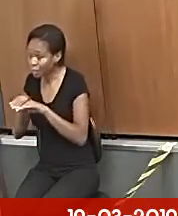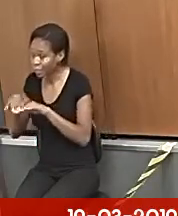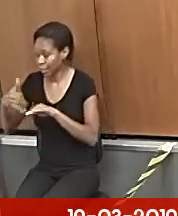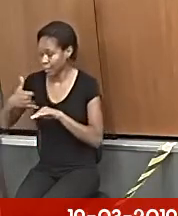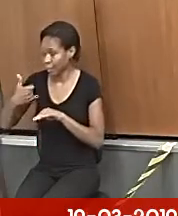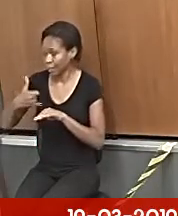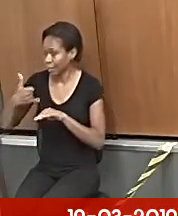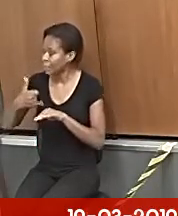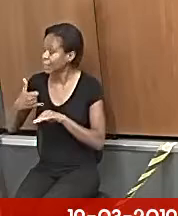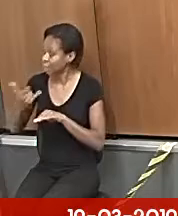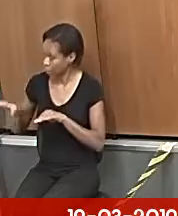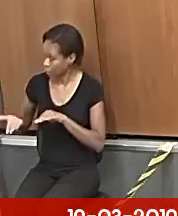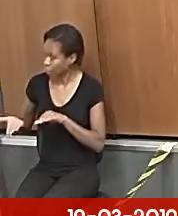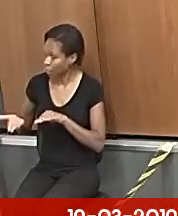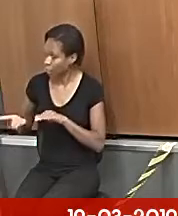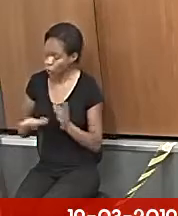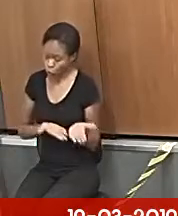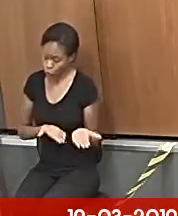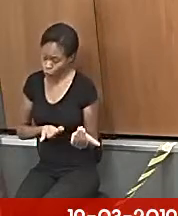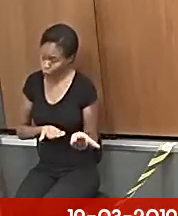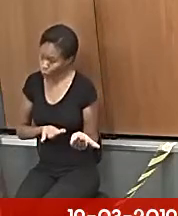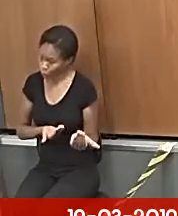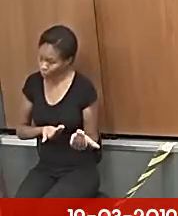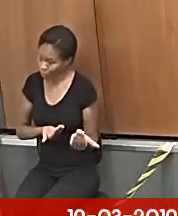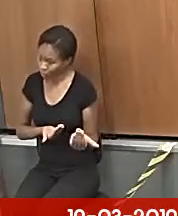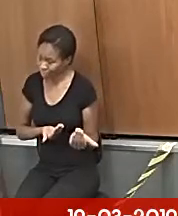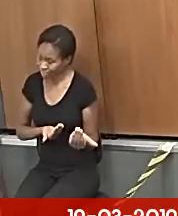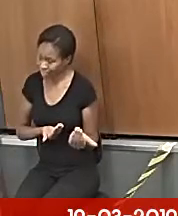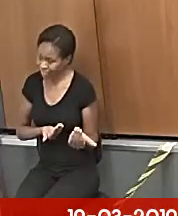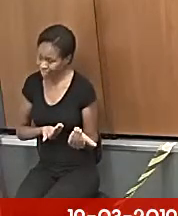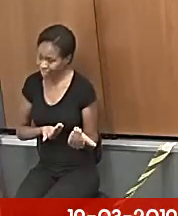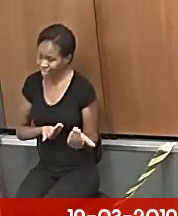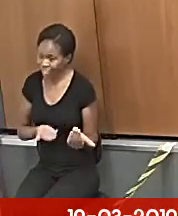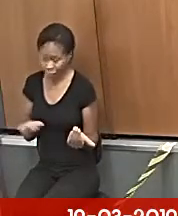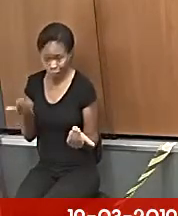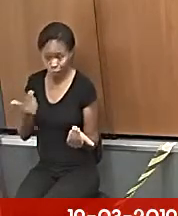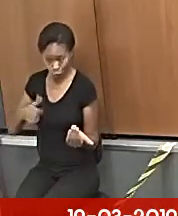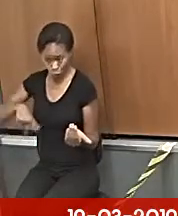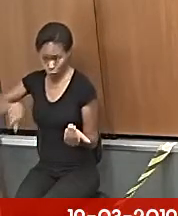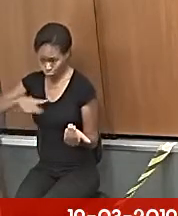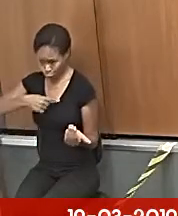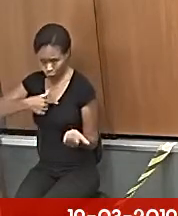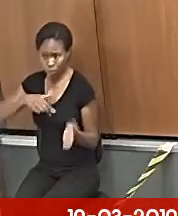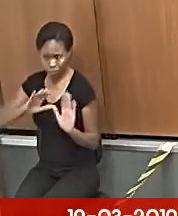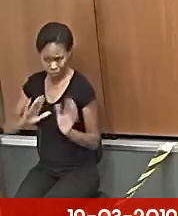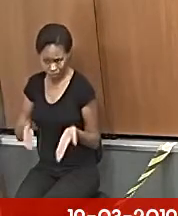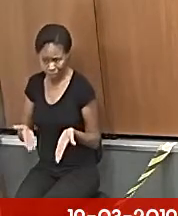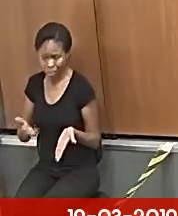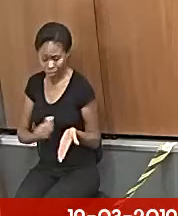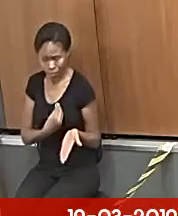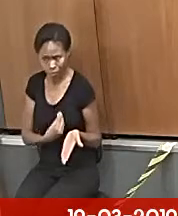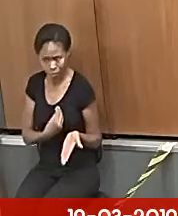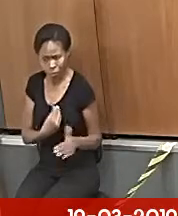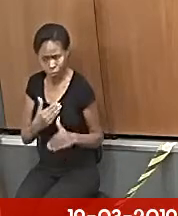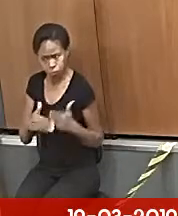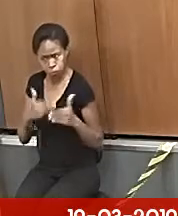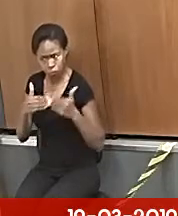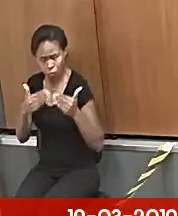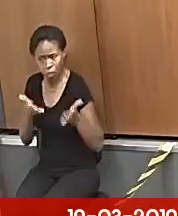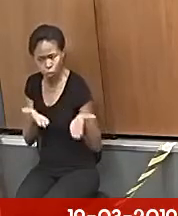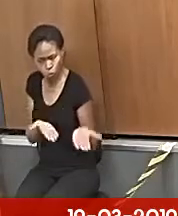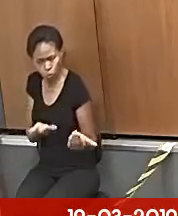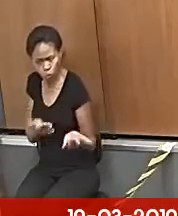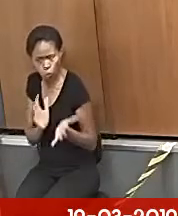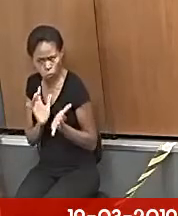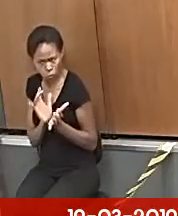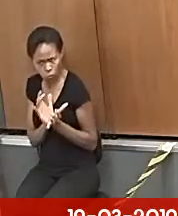quando nós somos os adolescentes jovens os nossos filhos sem deficiência passam para enfrentar as vivências que